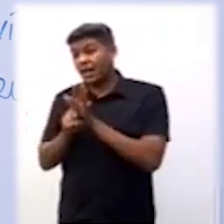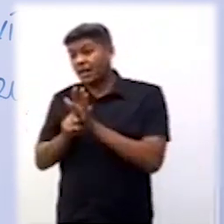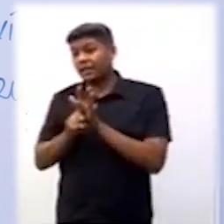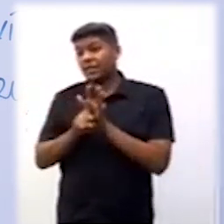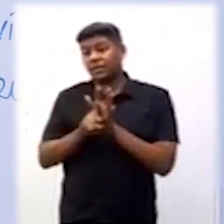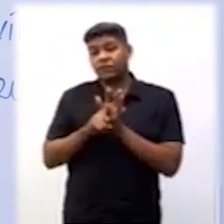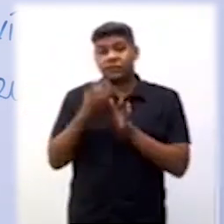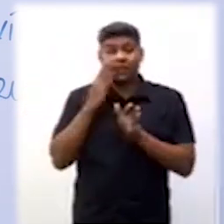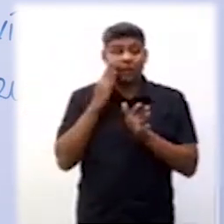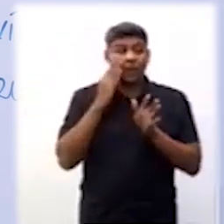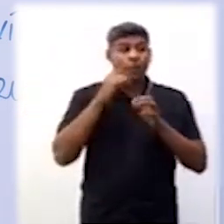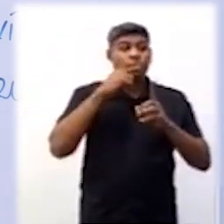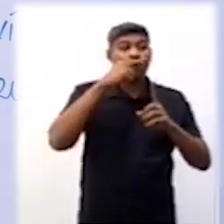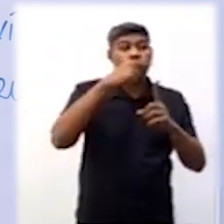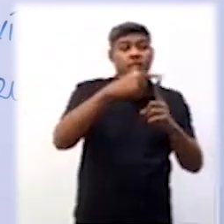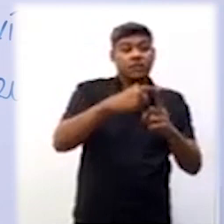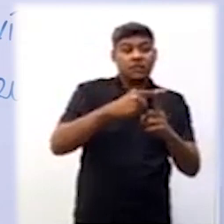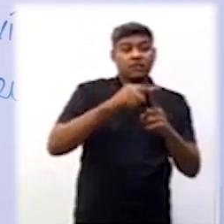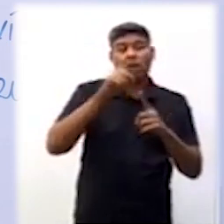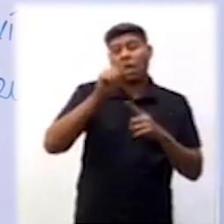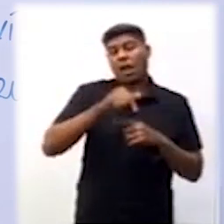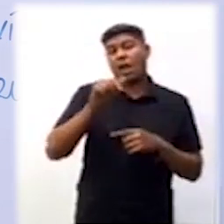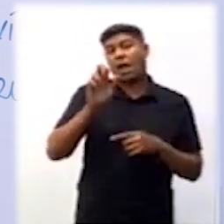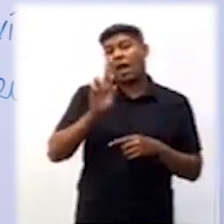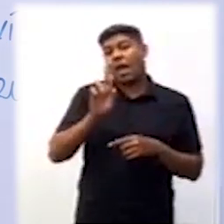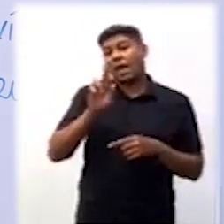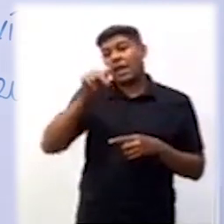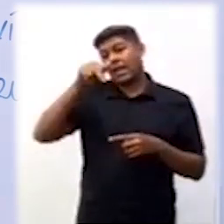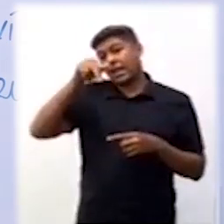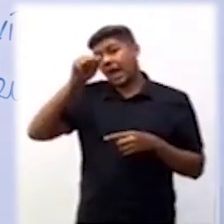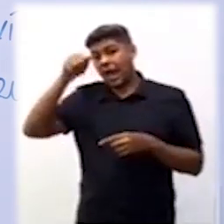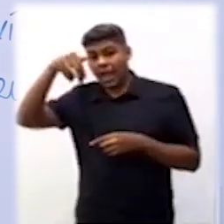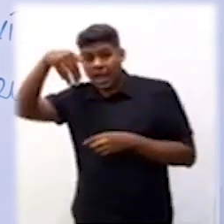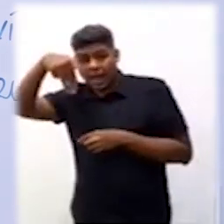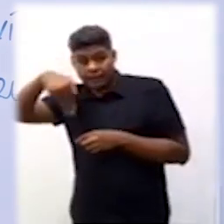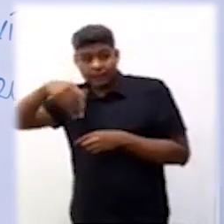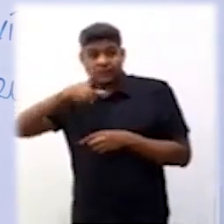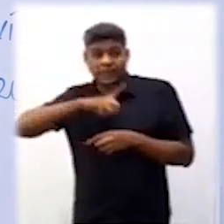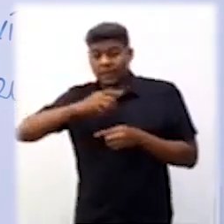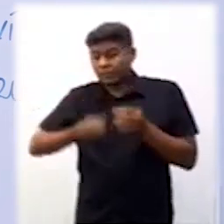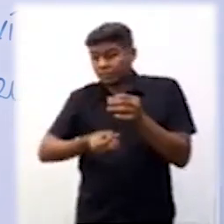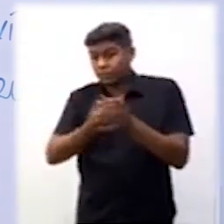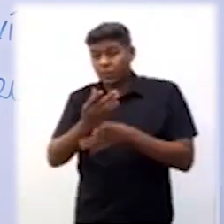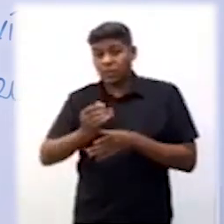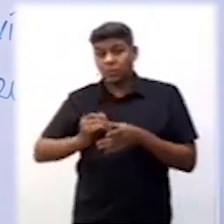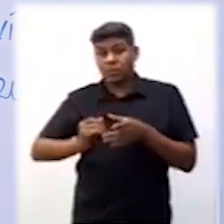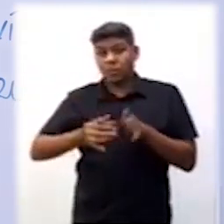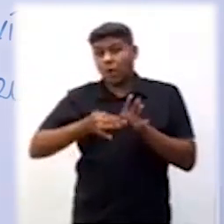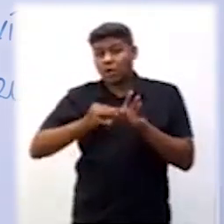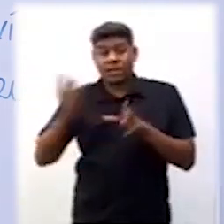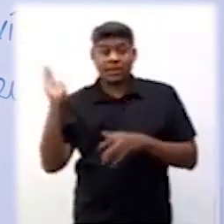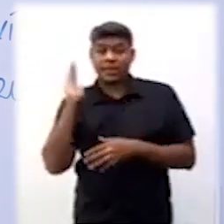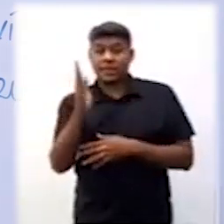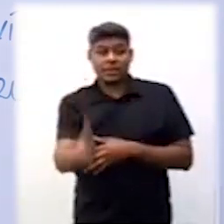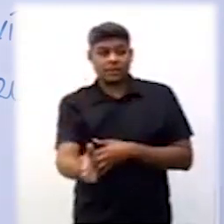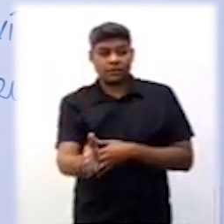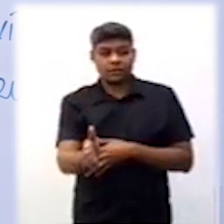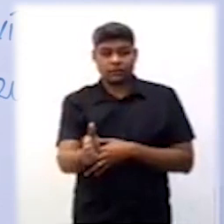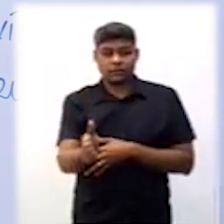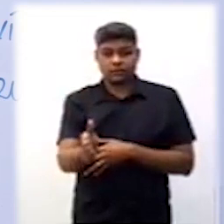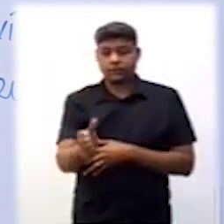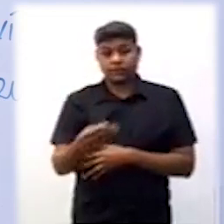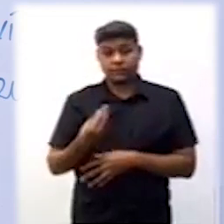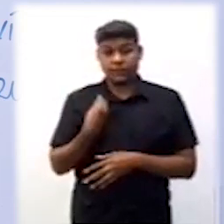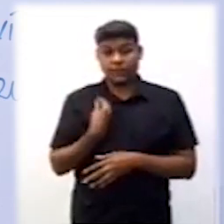tá? Positivo, de novo, é o RNA mensageiro e produz proteína direto. RNA mensageiro que produz proteína